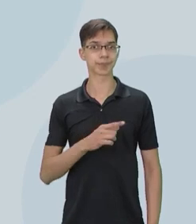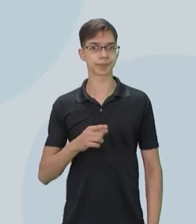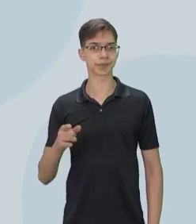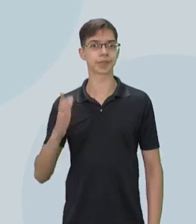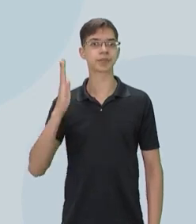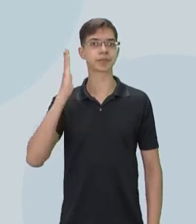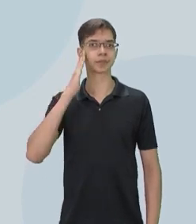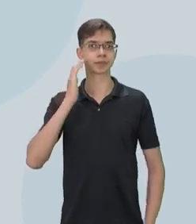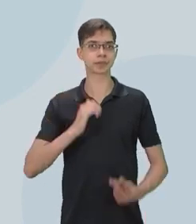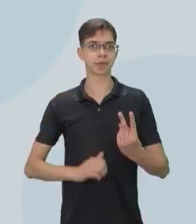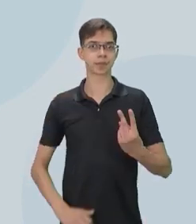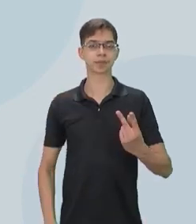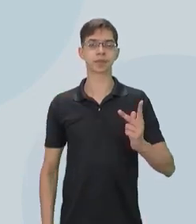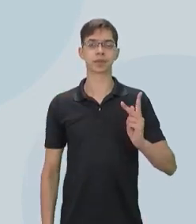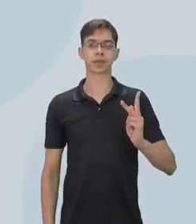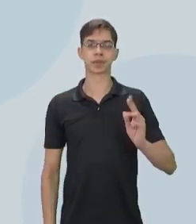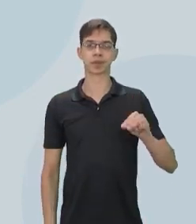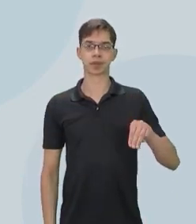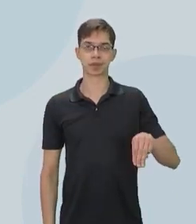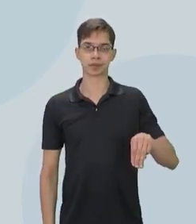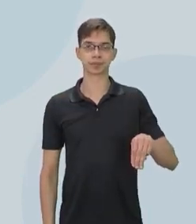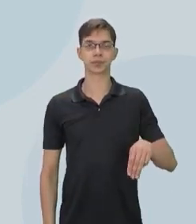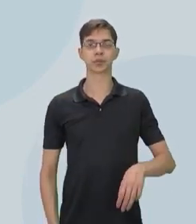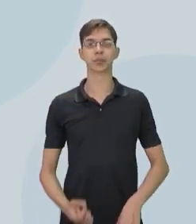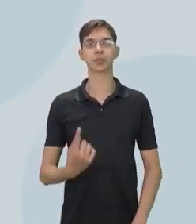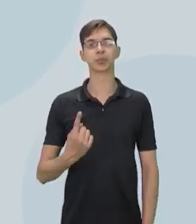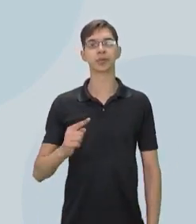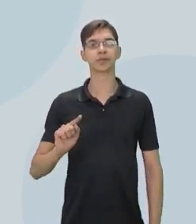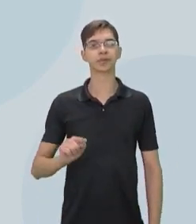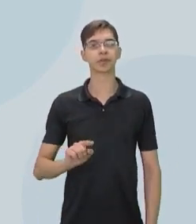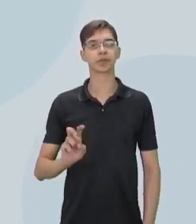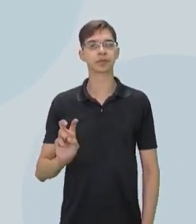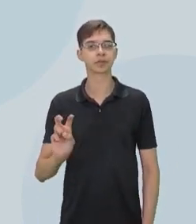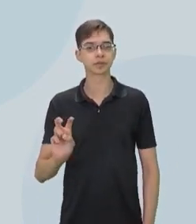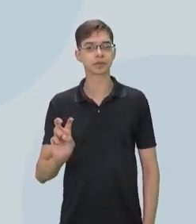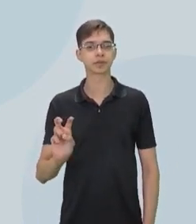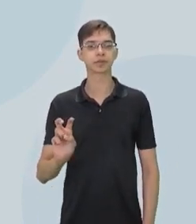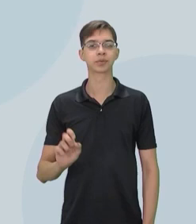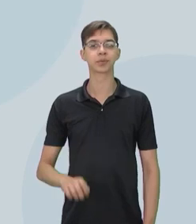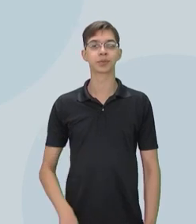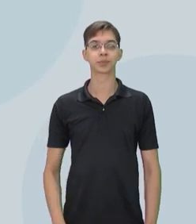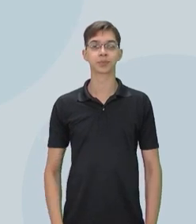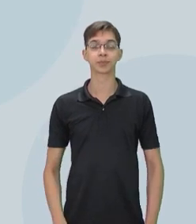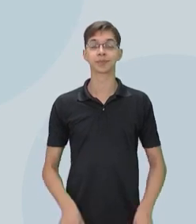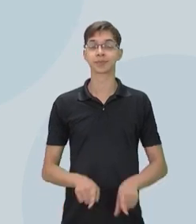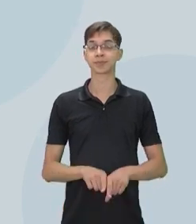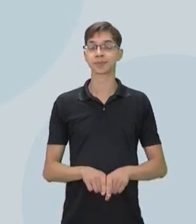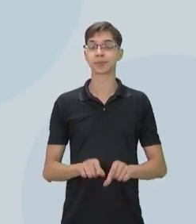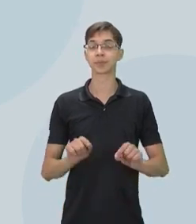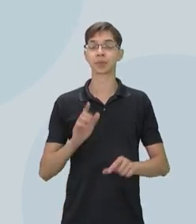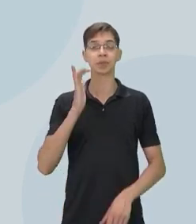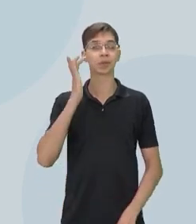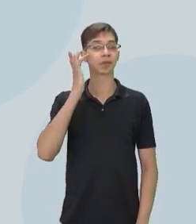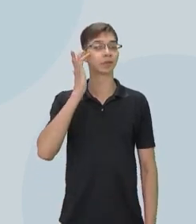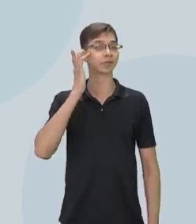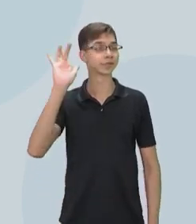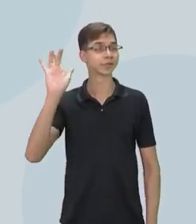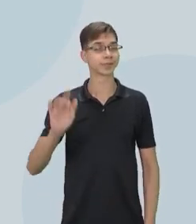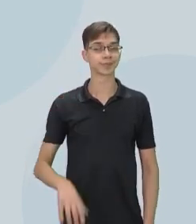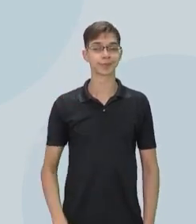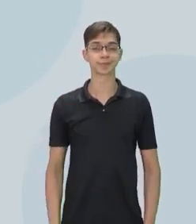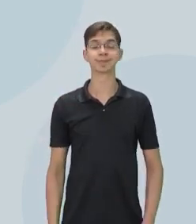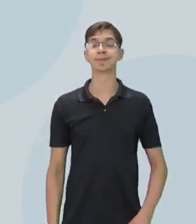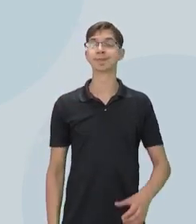2 quilômetros, 1,5. Esse pedacinho aqui a gente não sabe e aqui a gente sabe que é